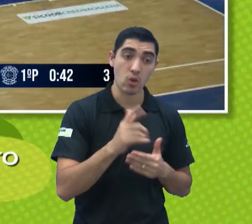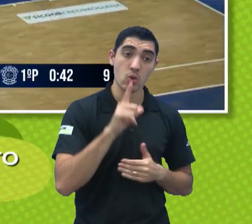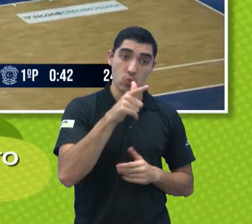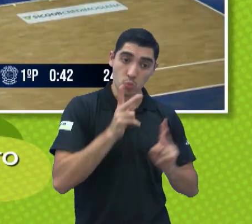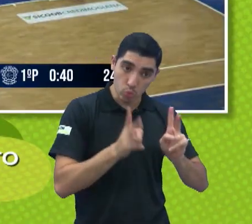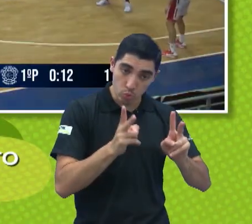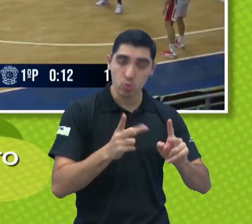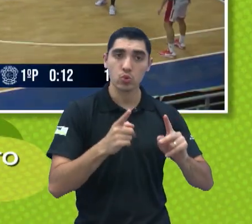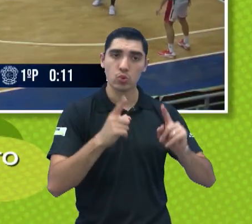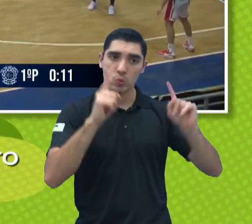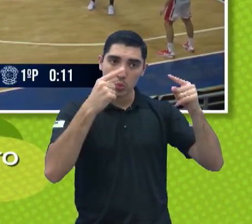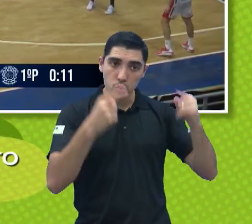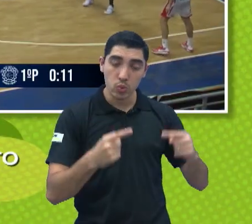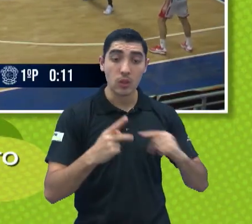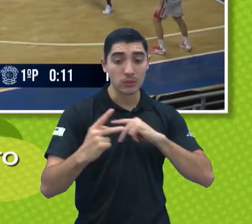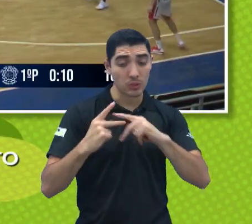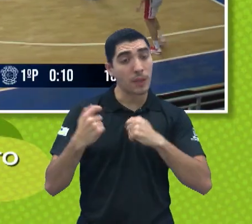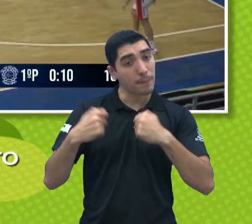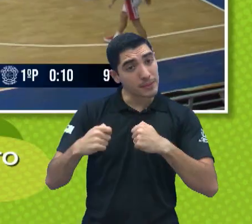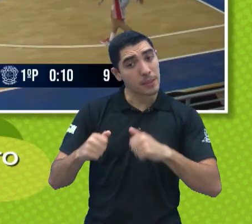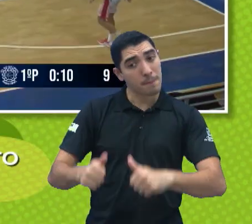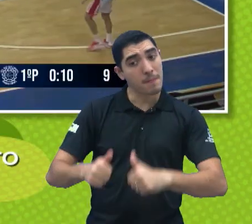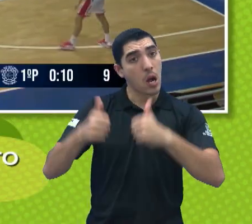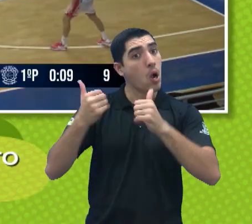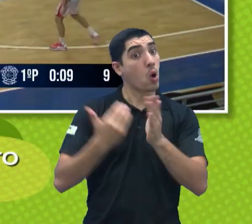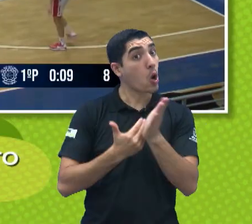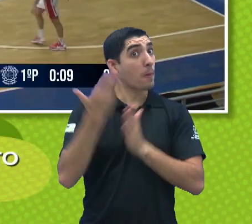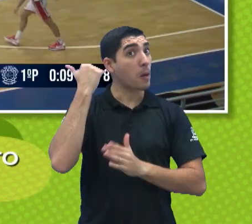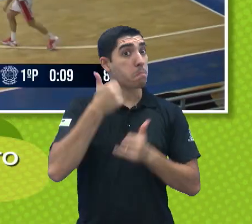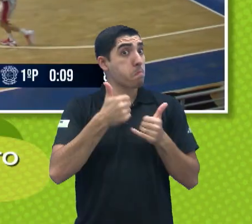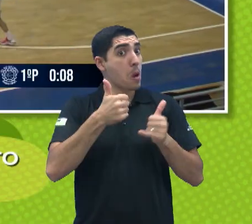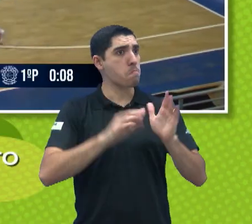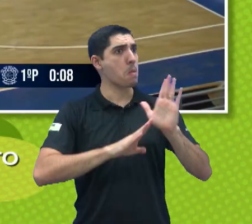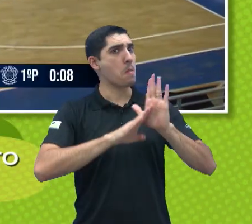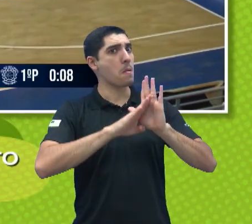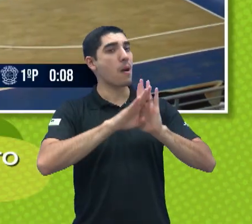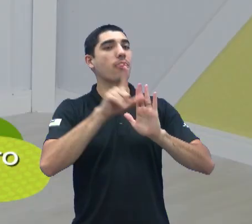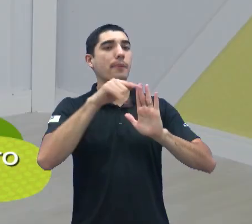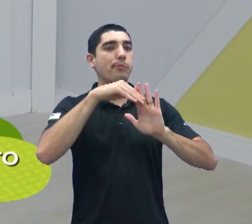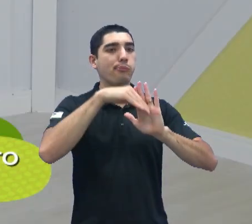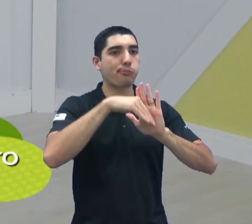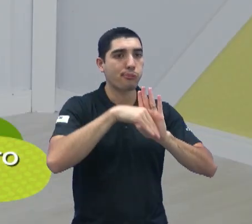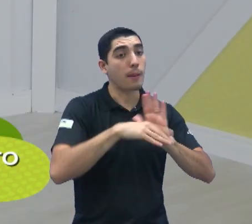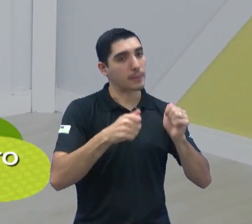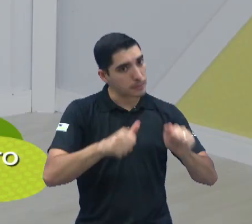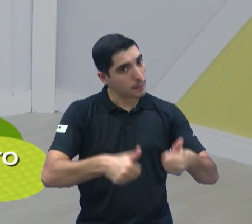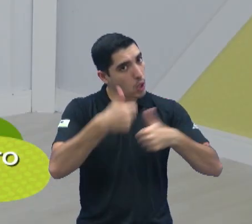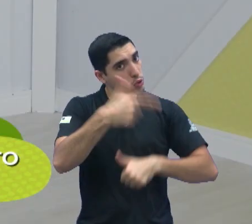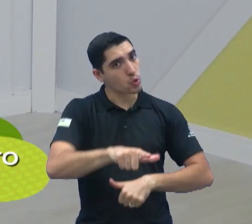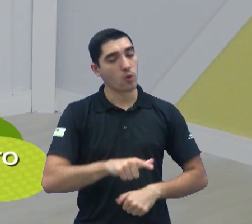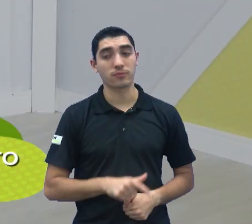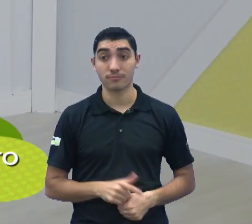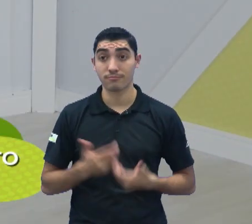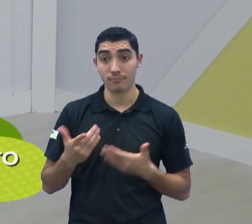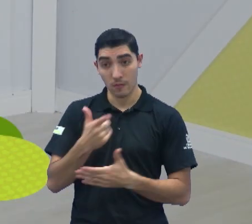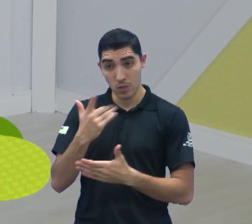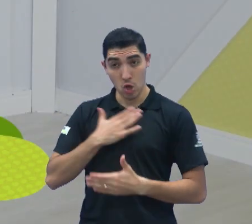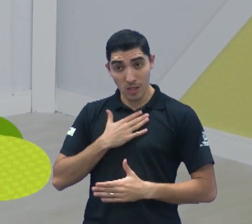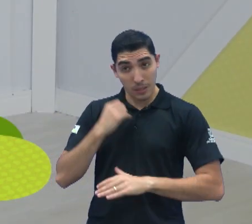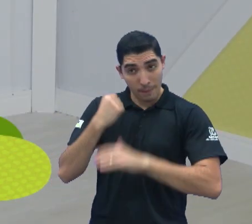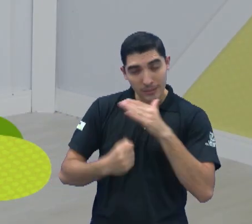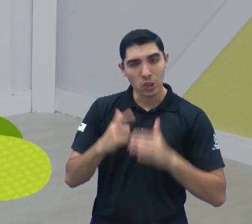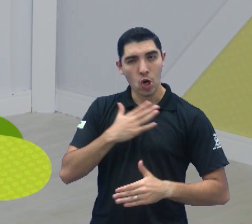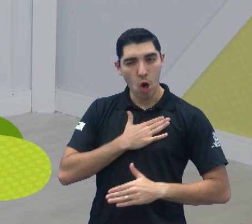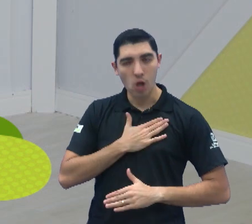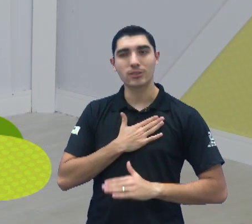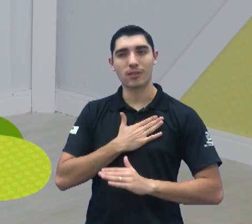essas inconsistências, né? Começou muito bem o campeonato, precisa agora recuperar novamente esse bom momento. Pois é, quem gosta de basquete gosta de números, o Paulito falou